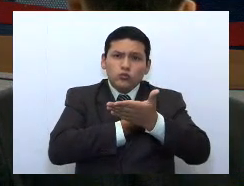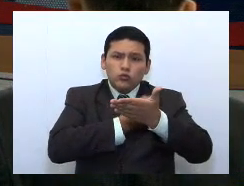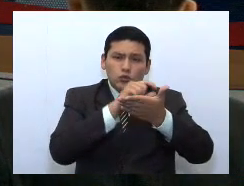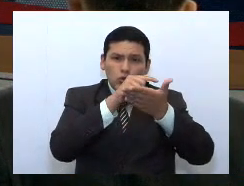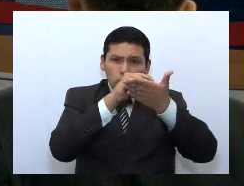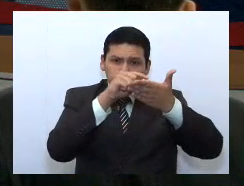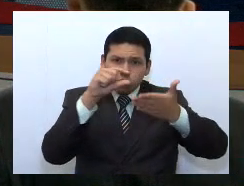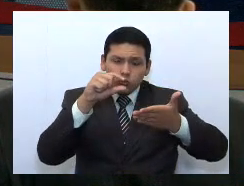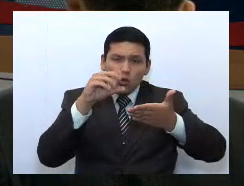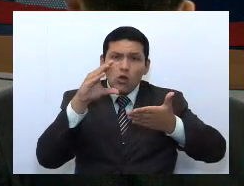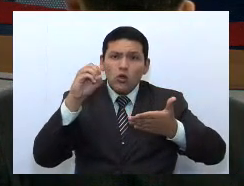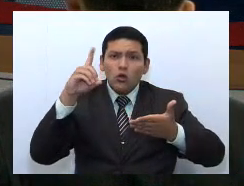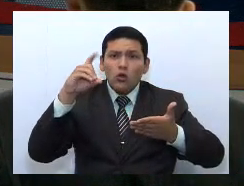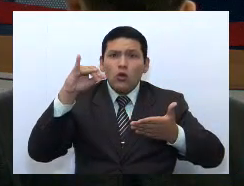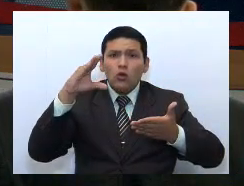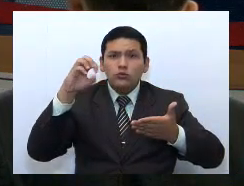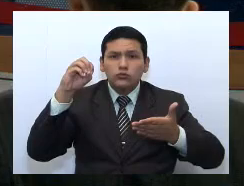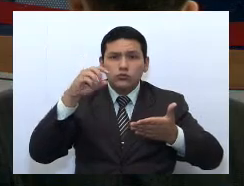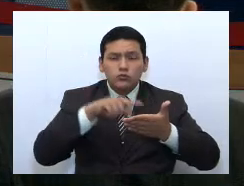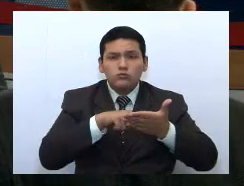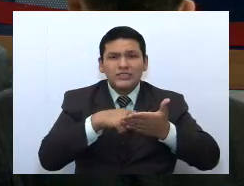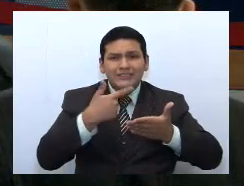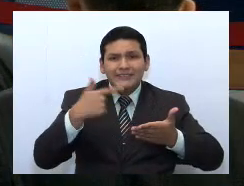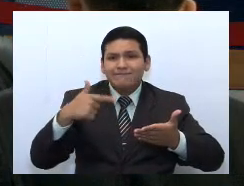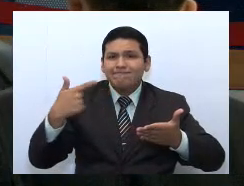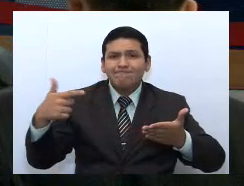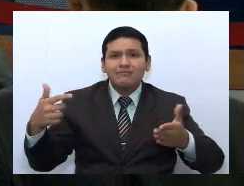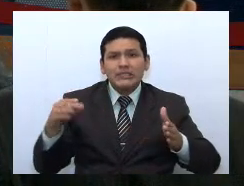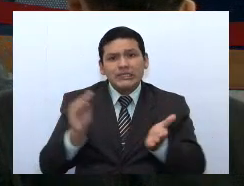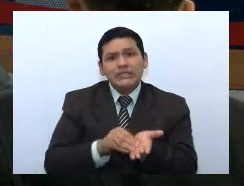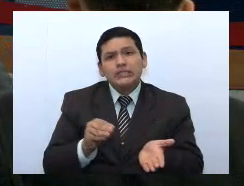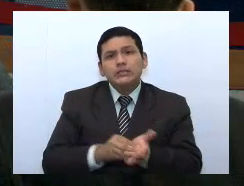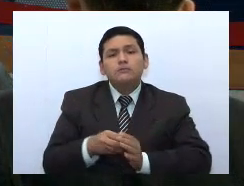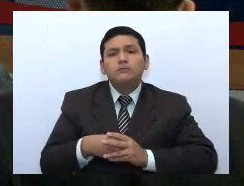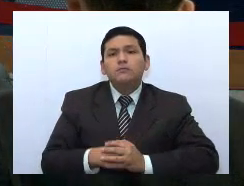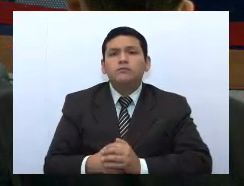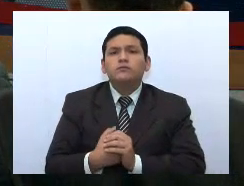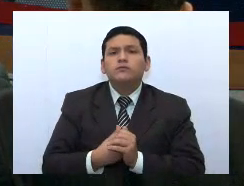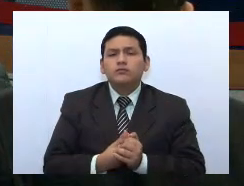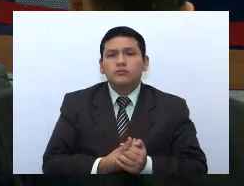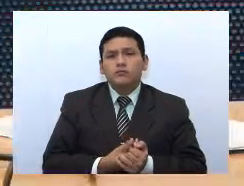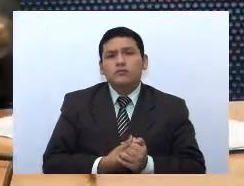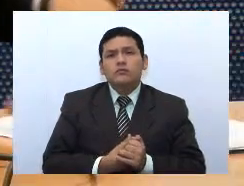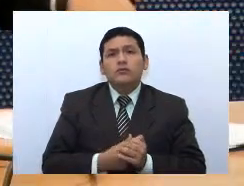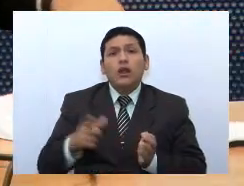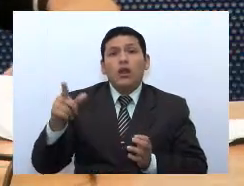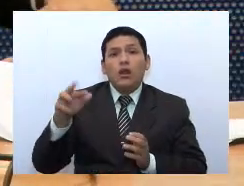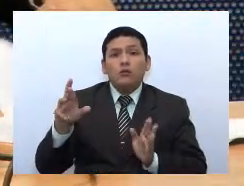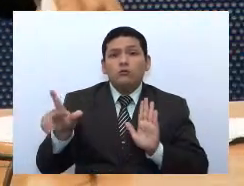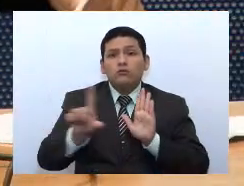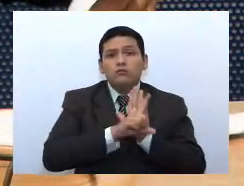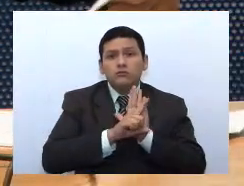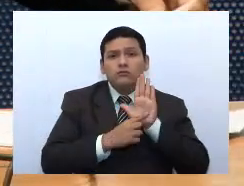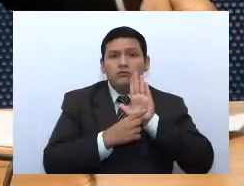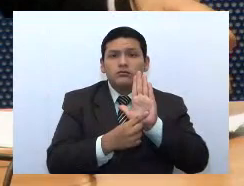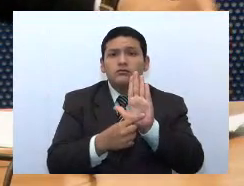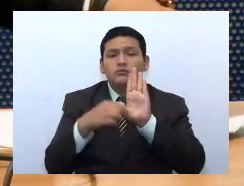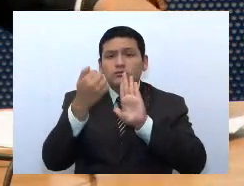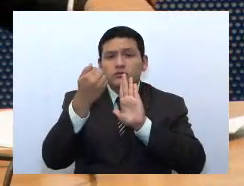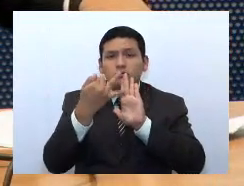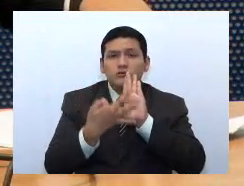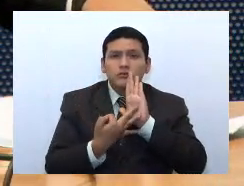de saber se isso é legal, presidente. É legal que rege literalmente o regimento. E o regimento diz